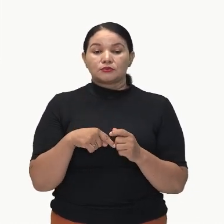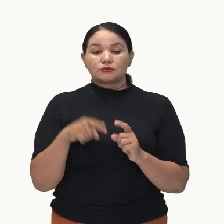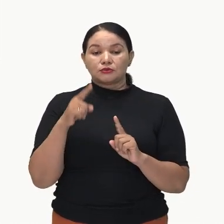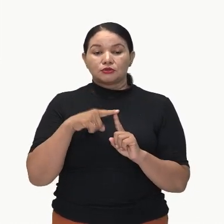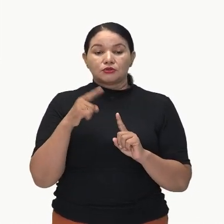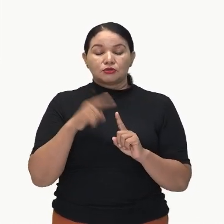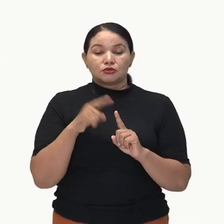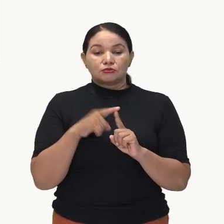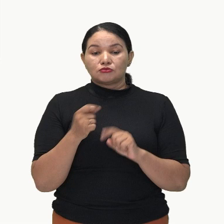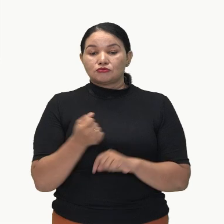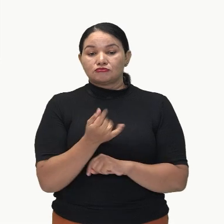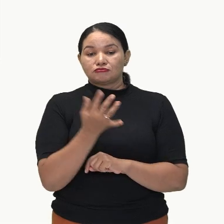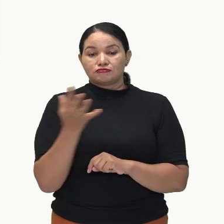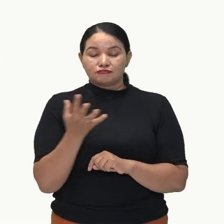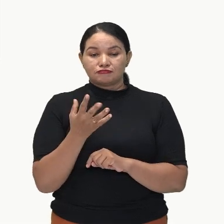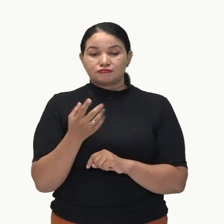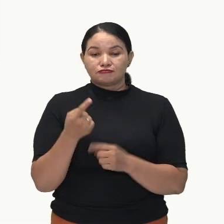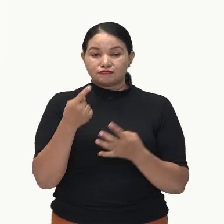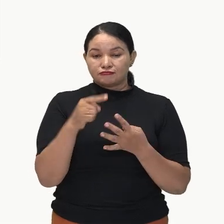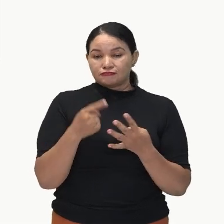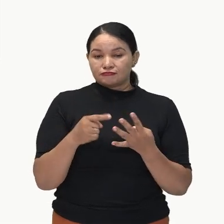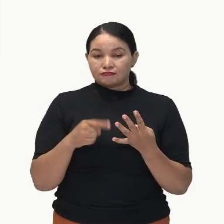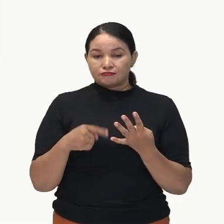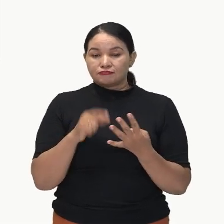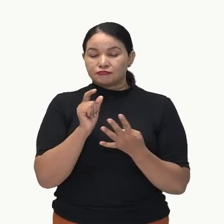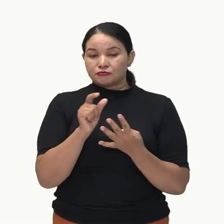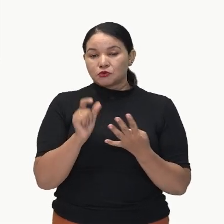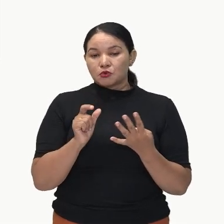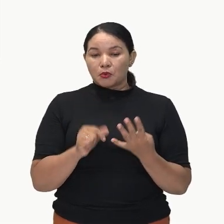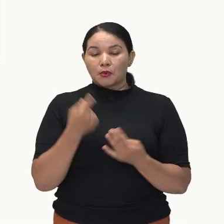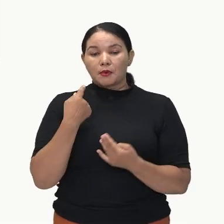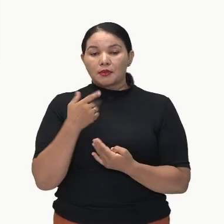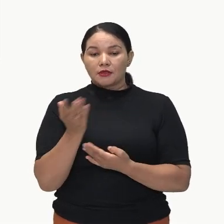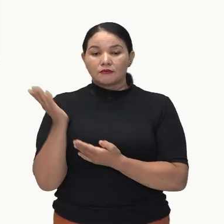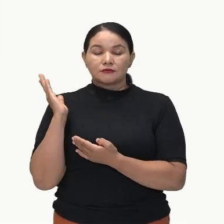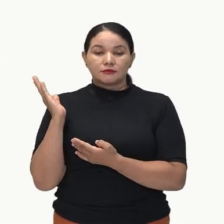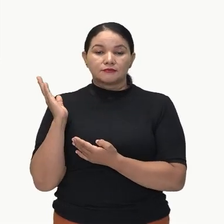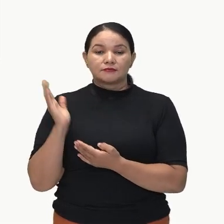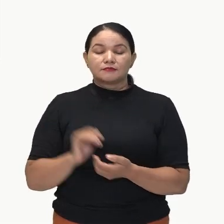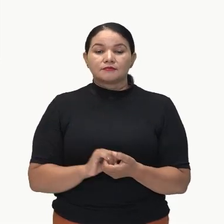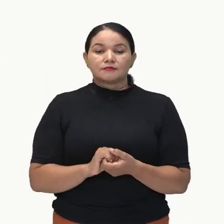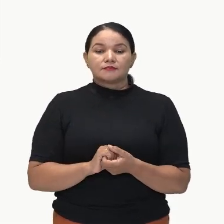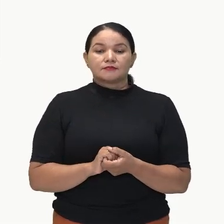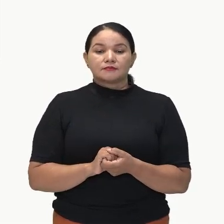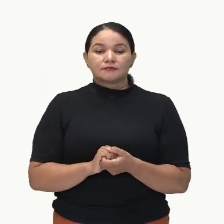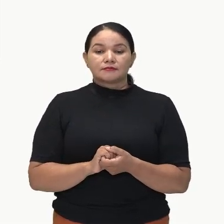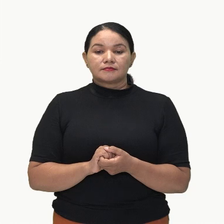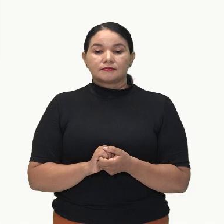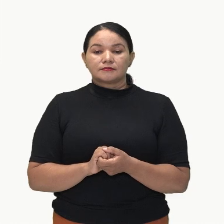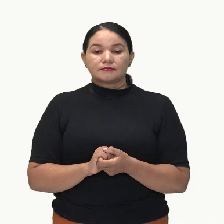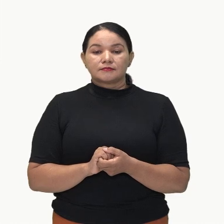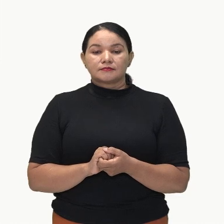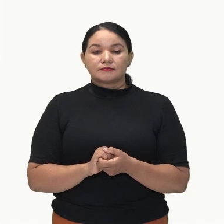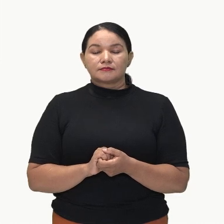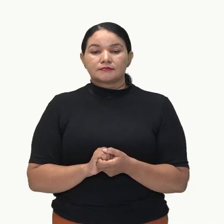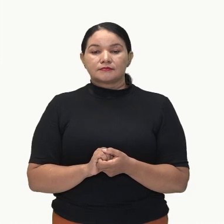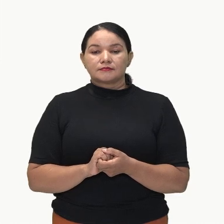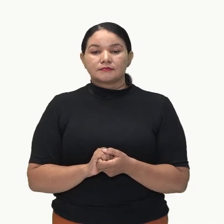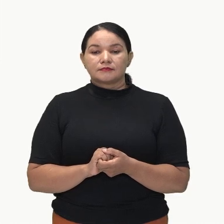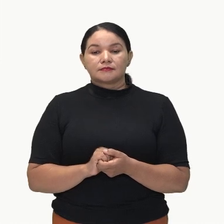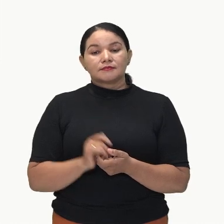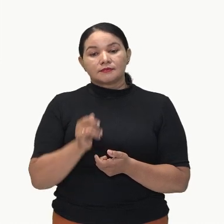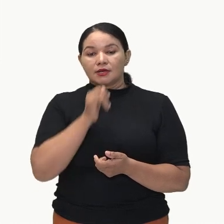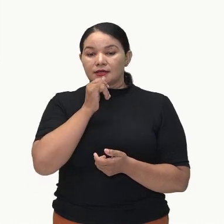quantidade, muy, mucho, pouco, casi, demasiado, mais, menos, tanto e tan.